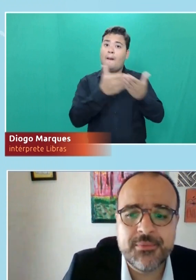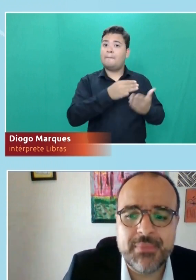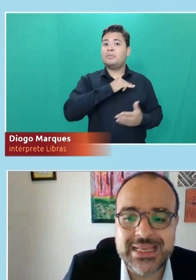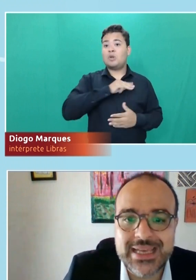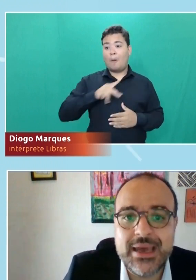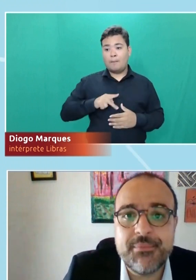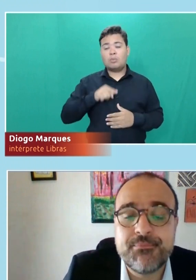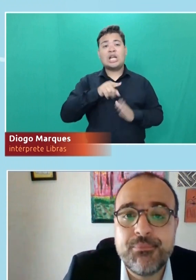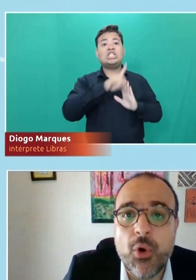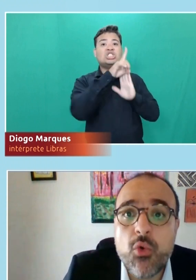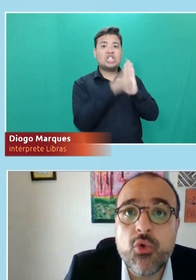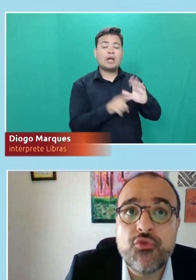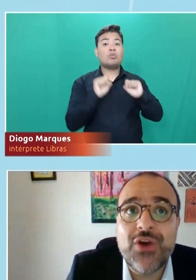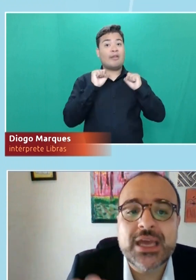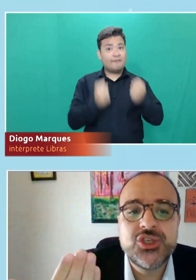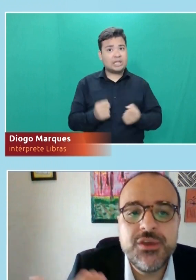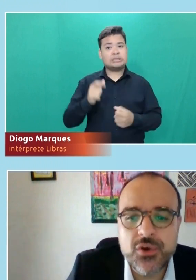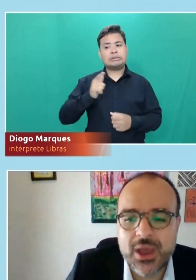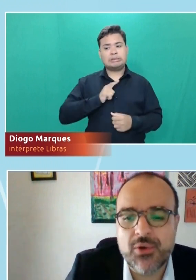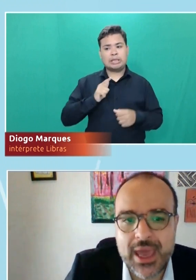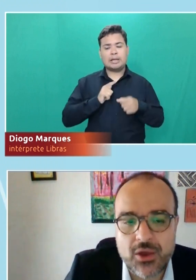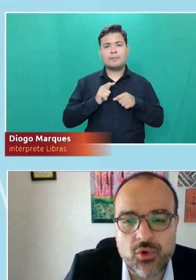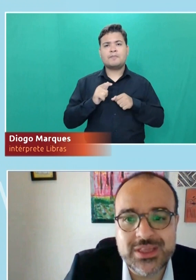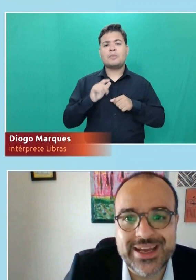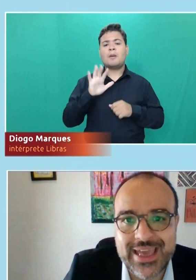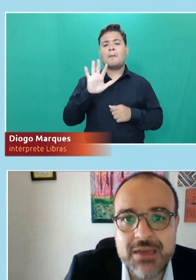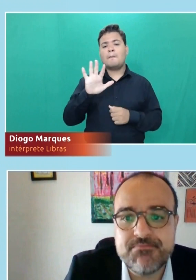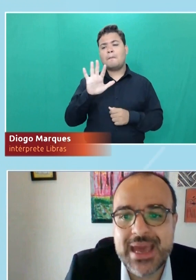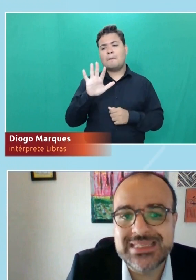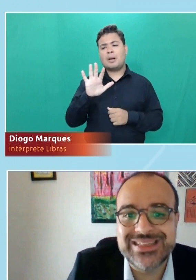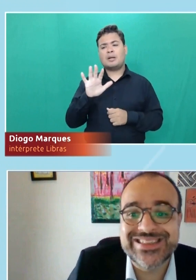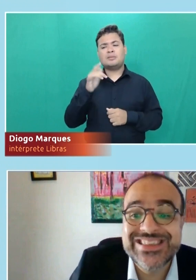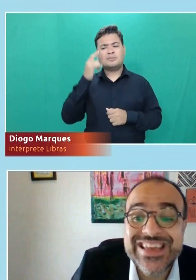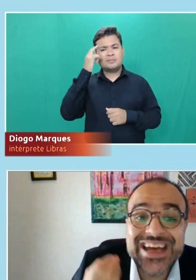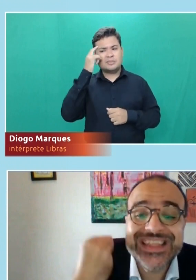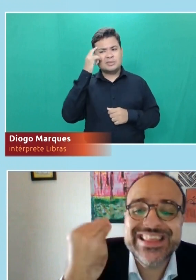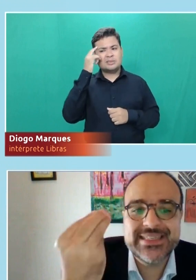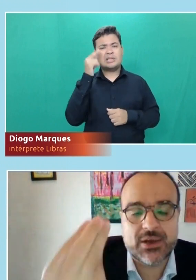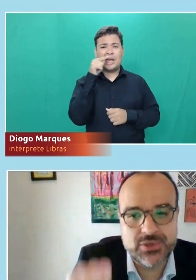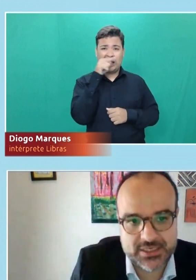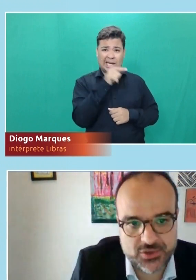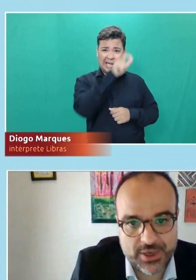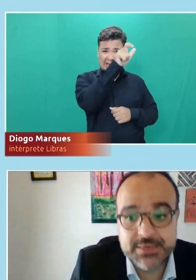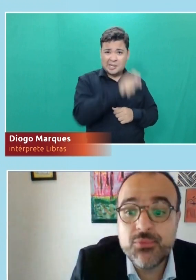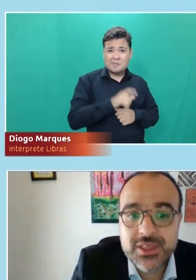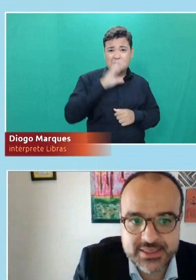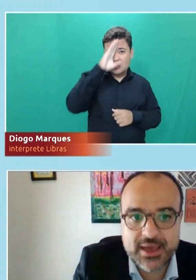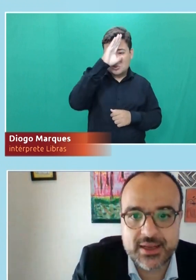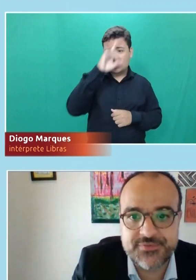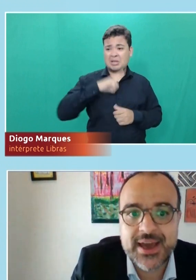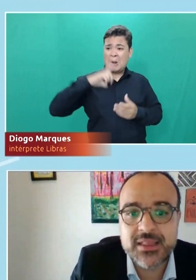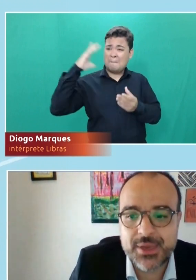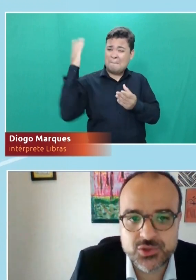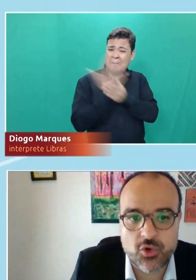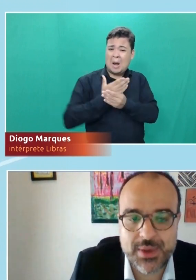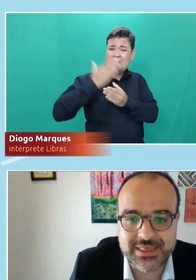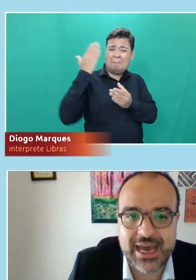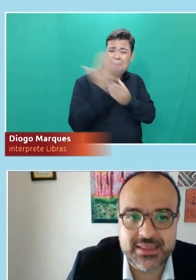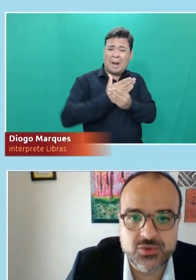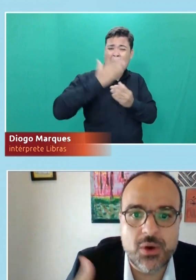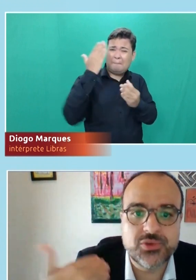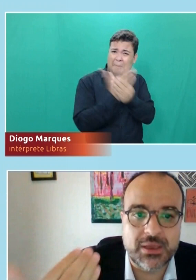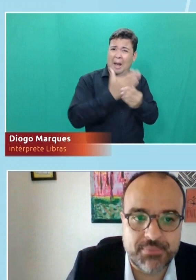defender, mas é pouco factível que alguém contra quem pesem tantas acusações, e muitas delas